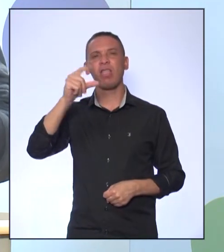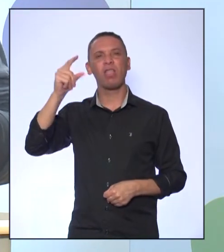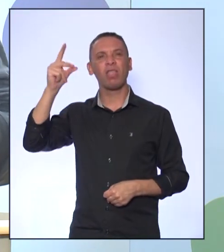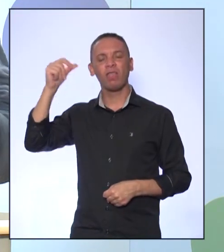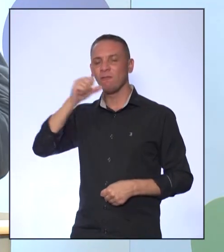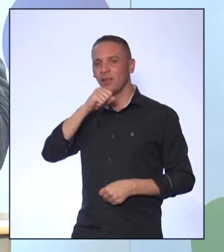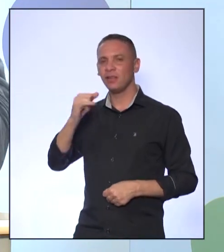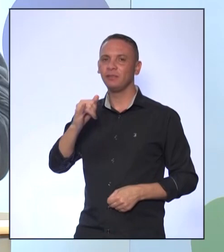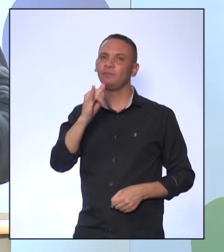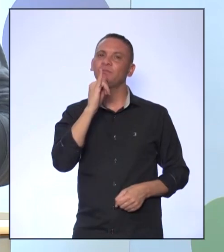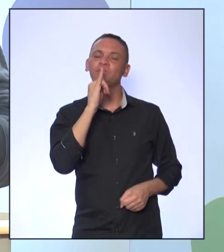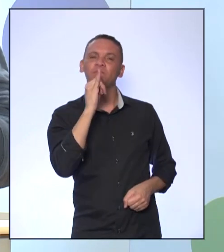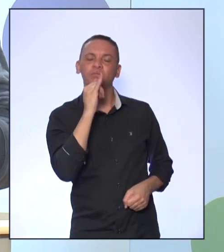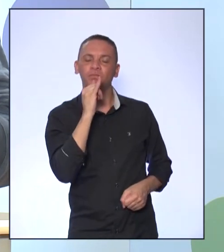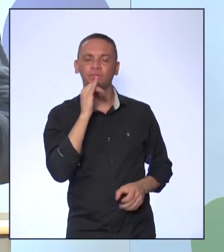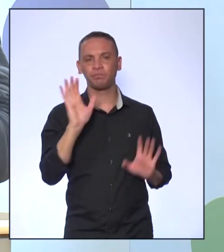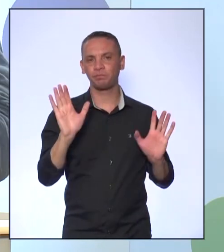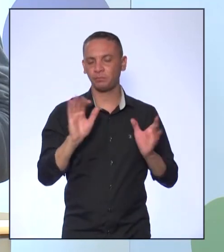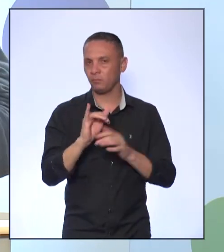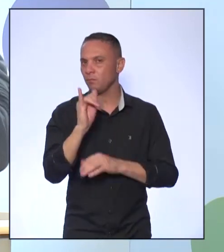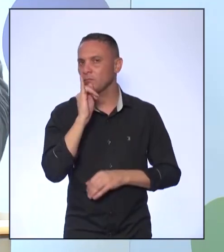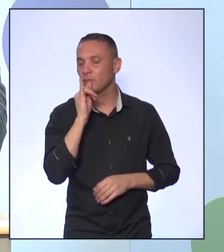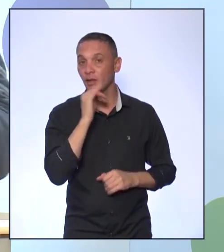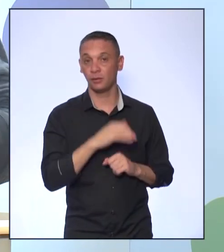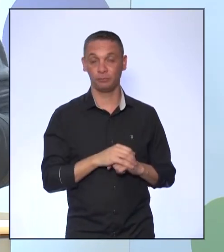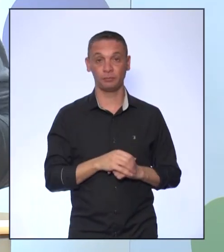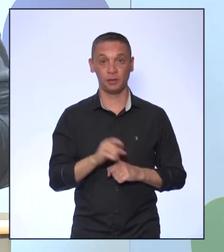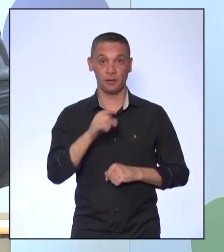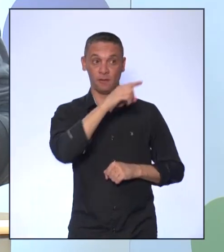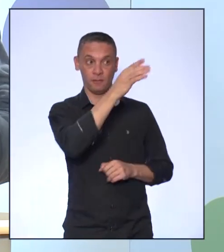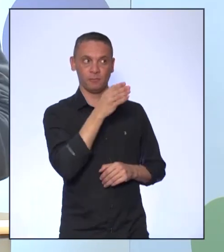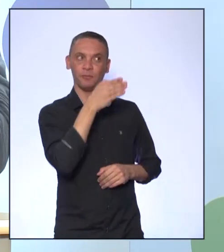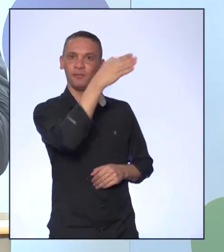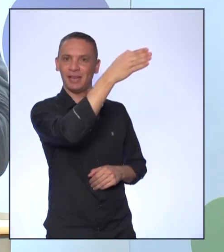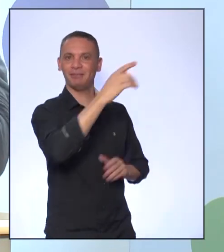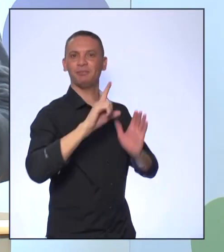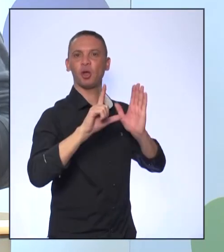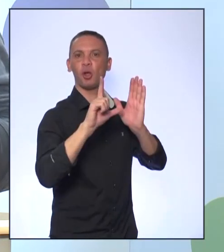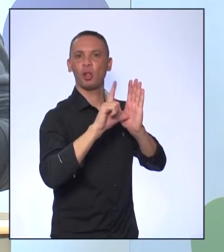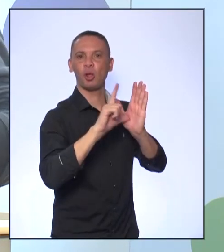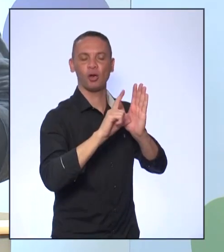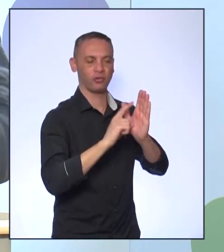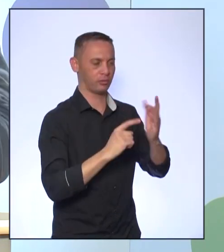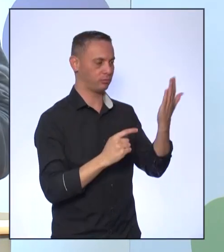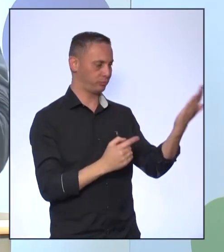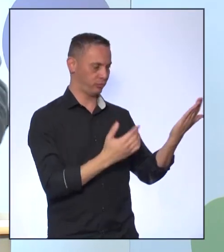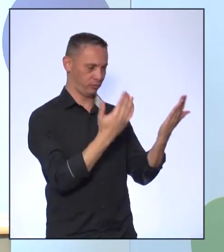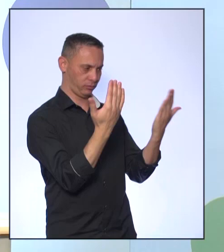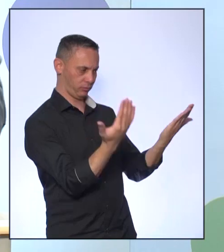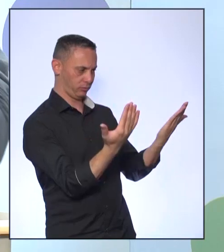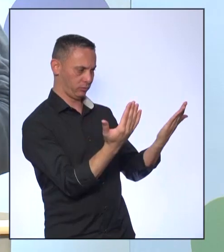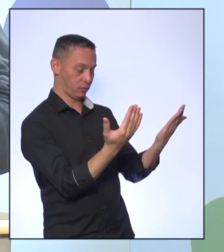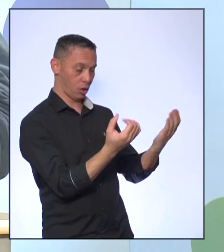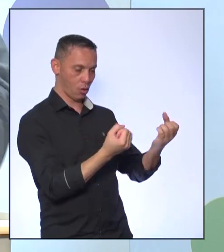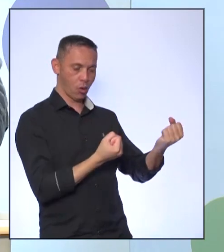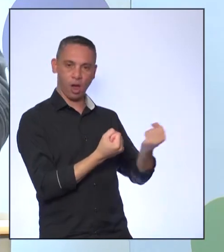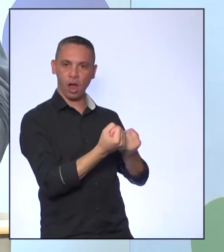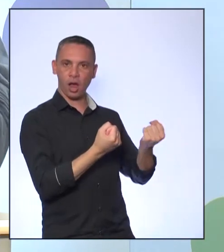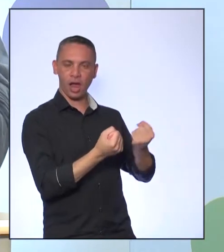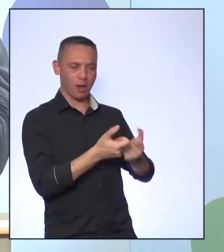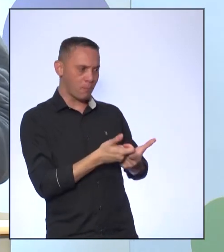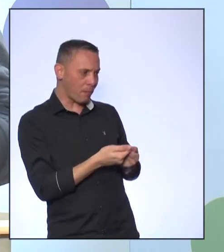dou um exemplo nas aulas da seguinte maneira: quando você vai numa loja, você vai ver 2 produtos lá. Você vai ver um carrinho de controle